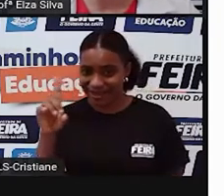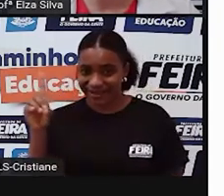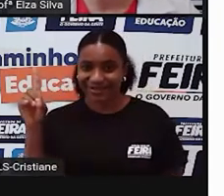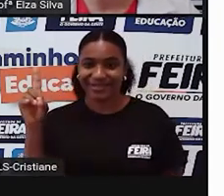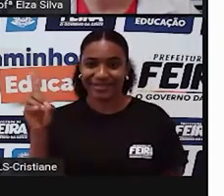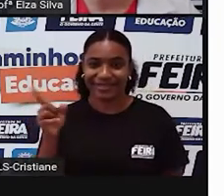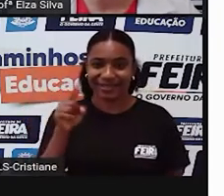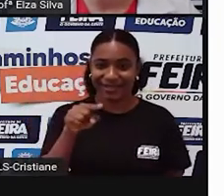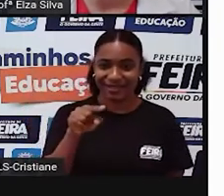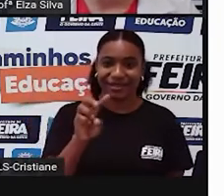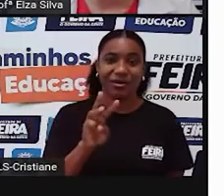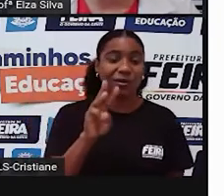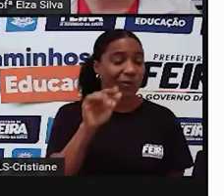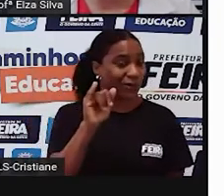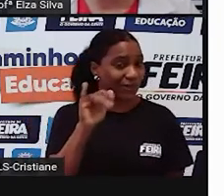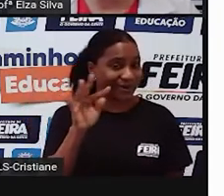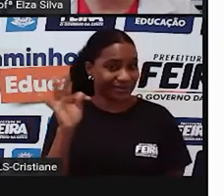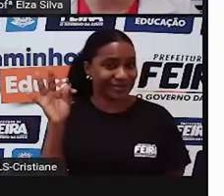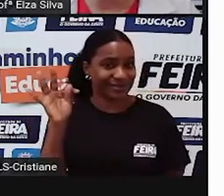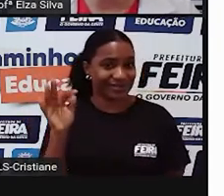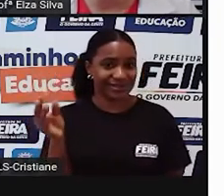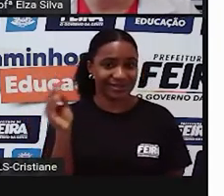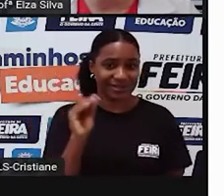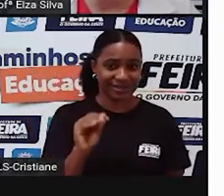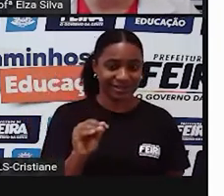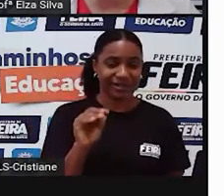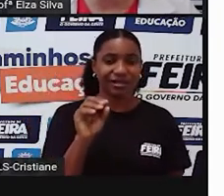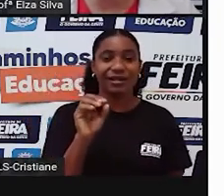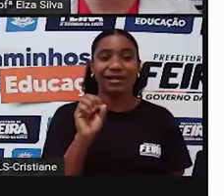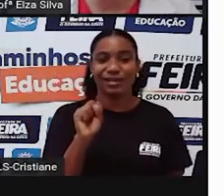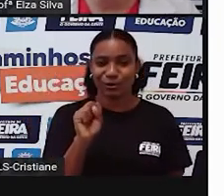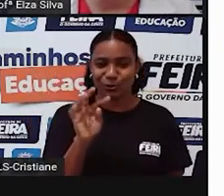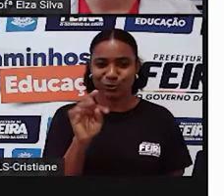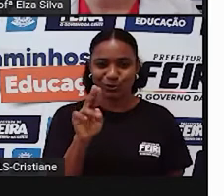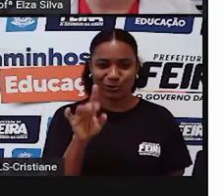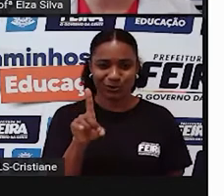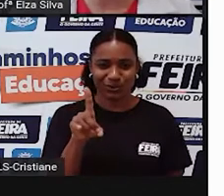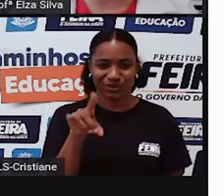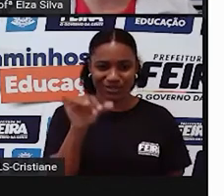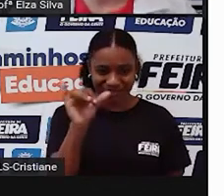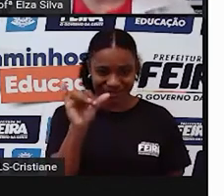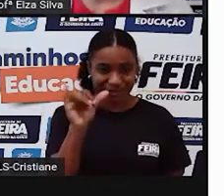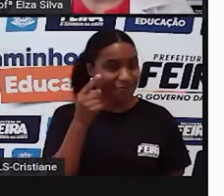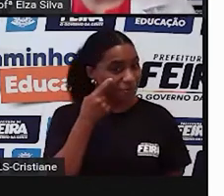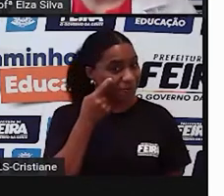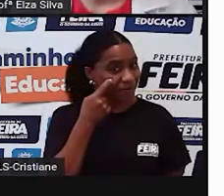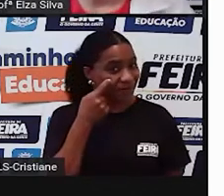Wait. And study. Ok? Vamos ver?